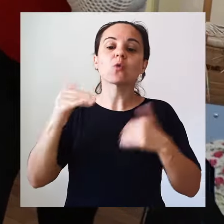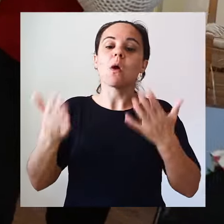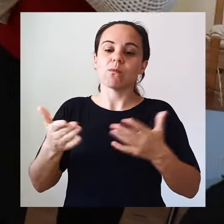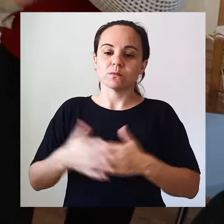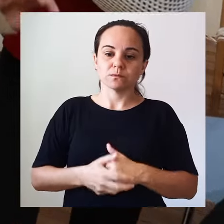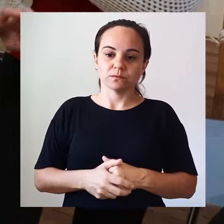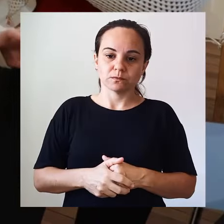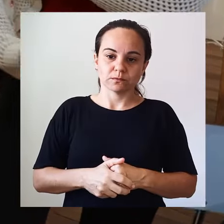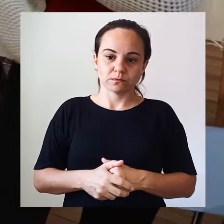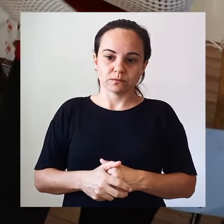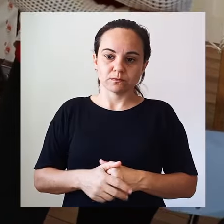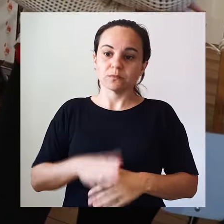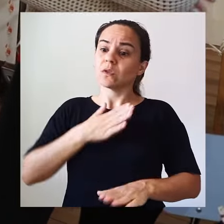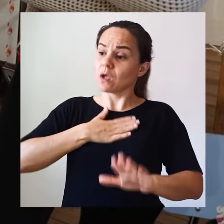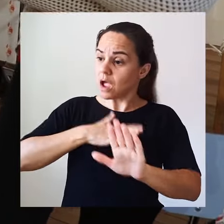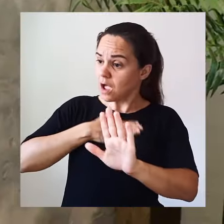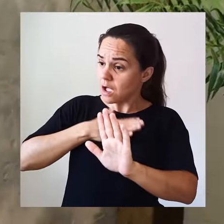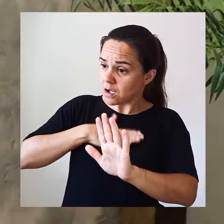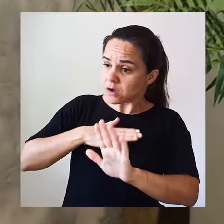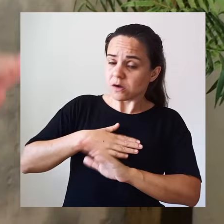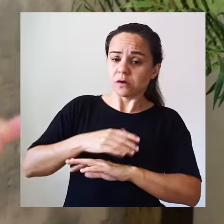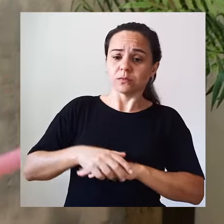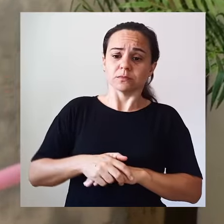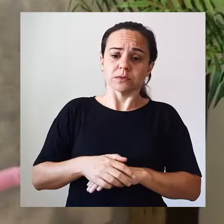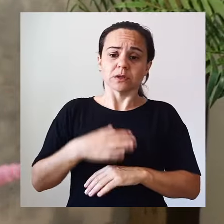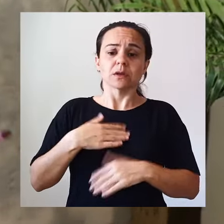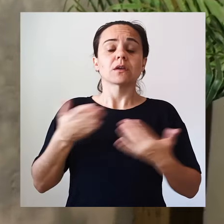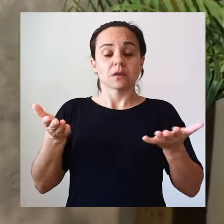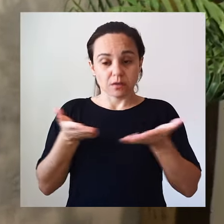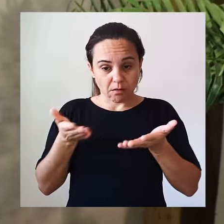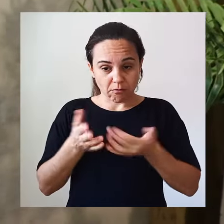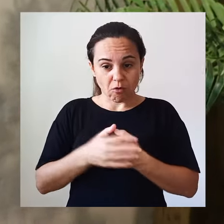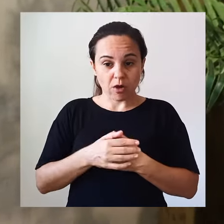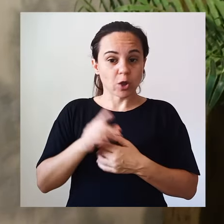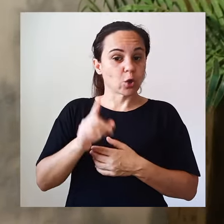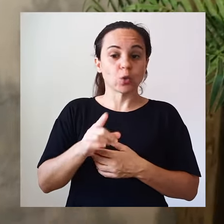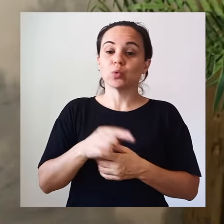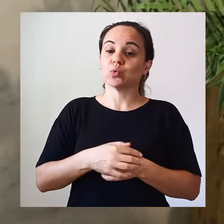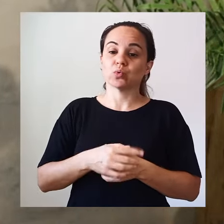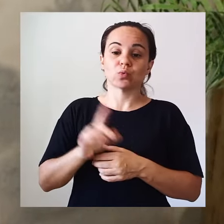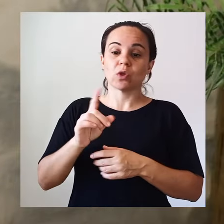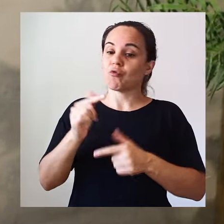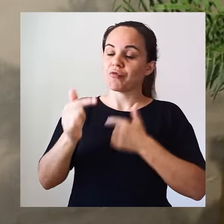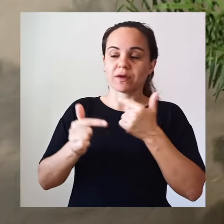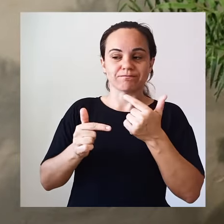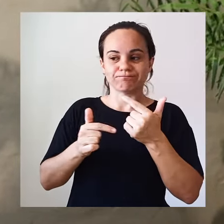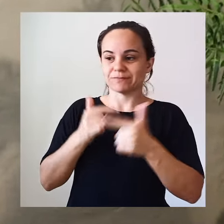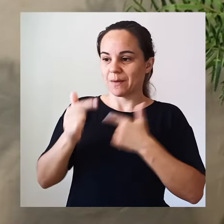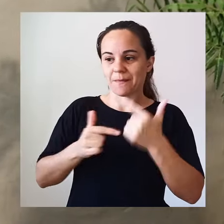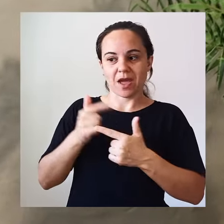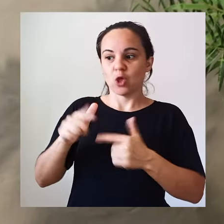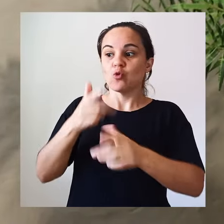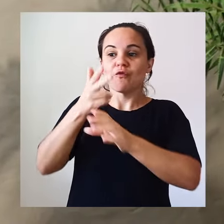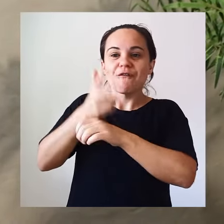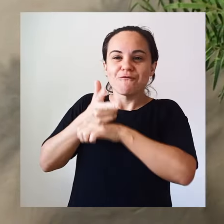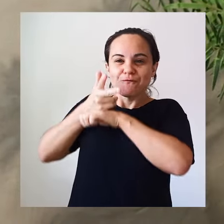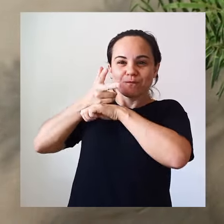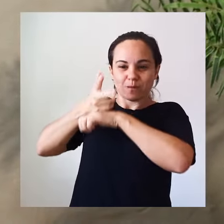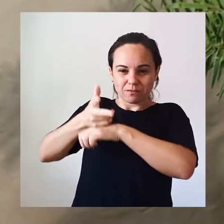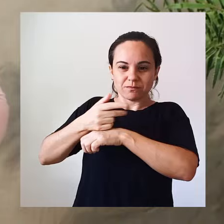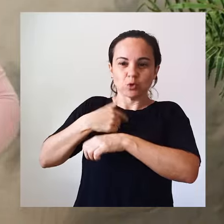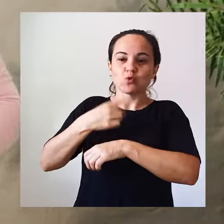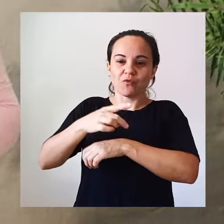Diz onde é que eu tô! Mas calma, Floresci! Que dessa vez tu não vai atuar. Tu vai ser